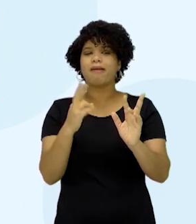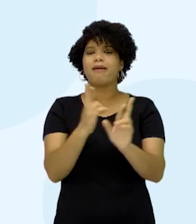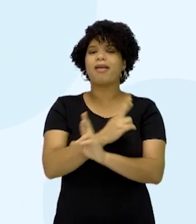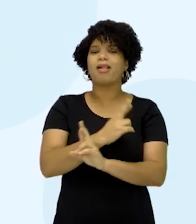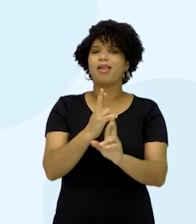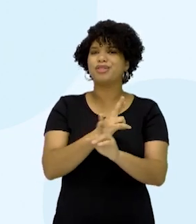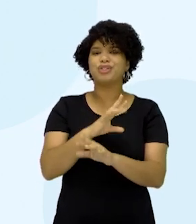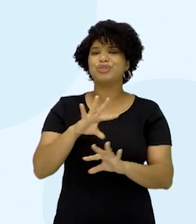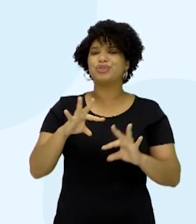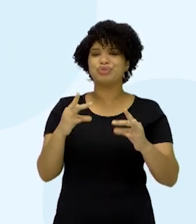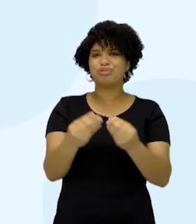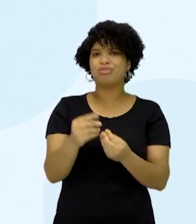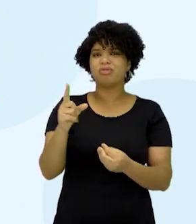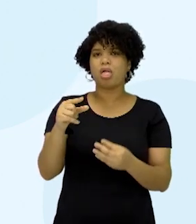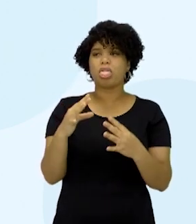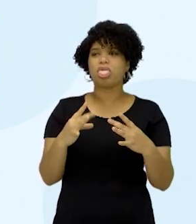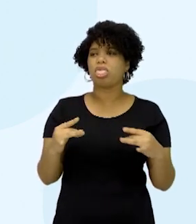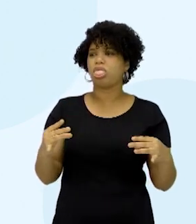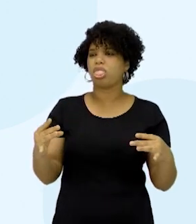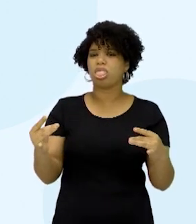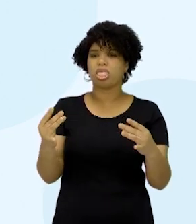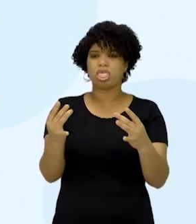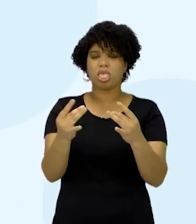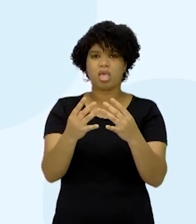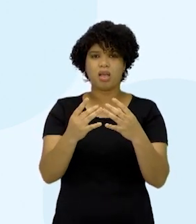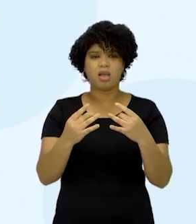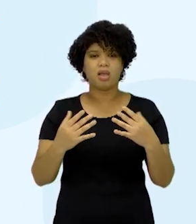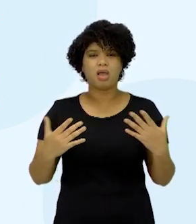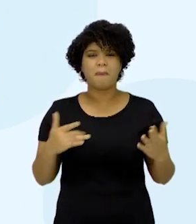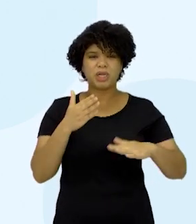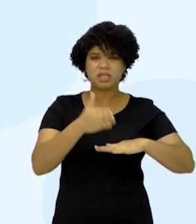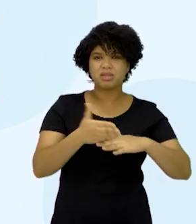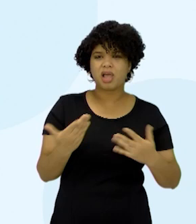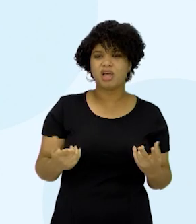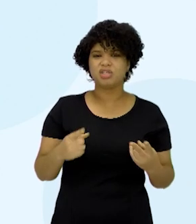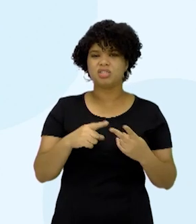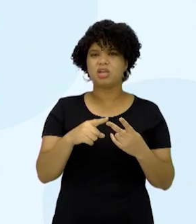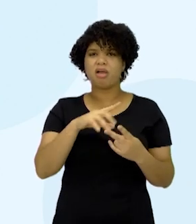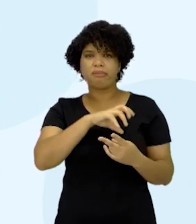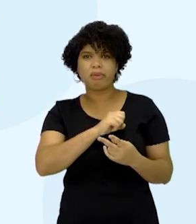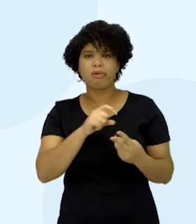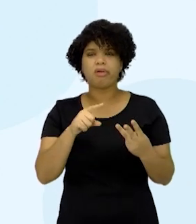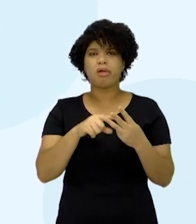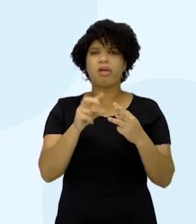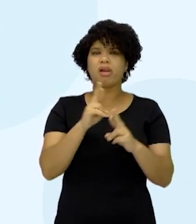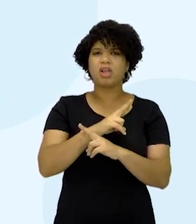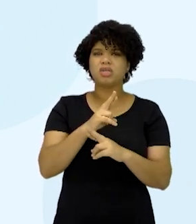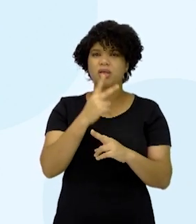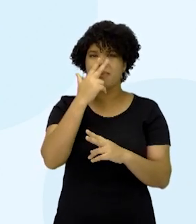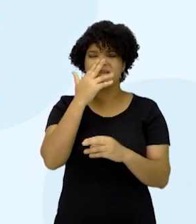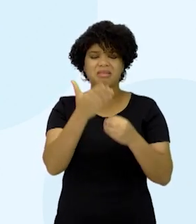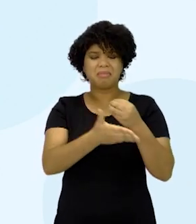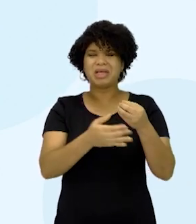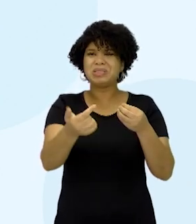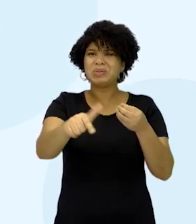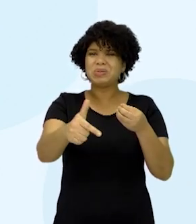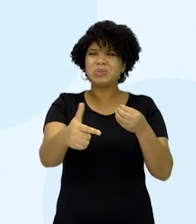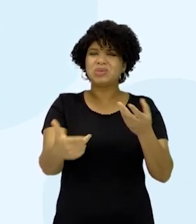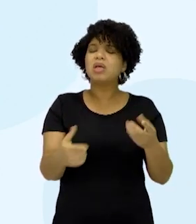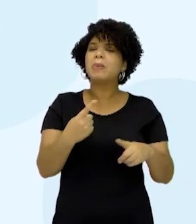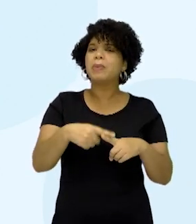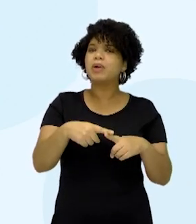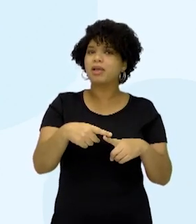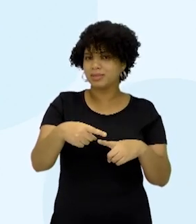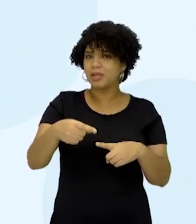líquidas. Pesquise o significado dessas expressões em sites ou plataformas digitais e, por meio dessas palavras-chave, insira os